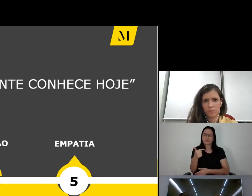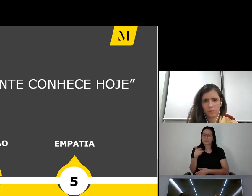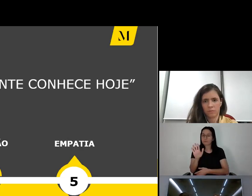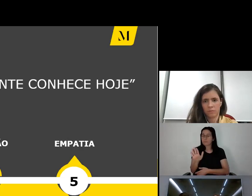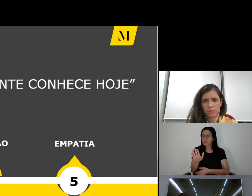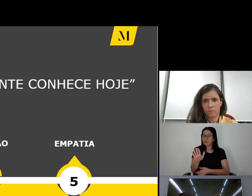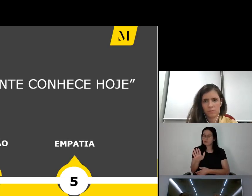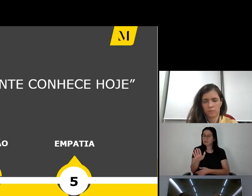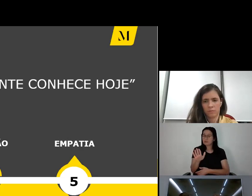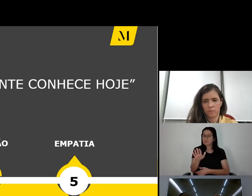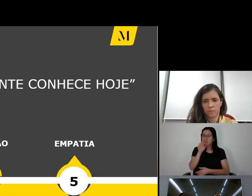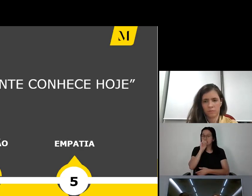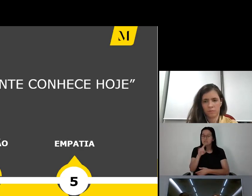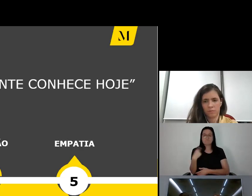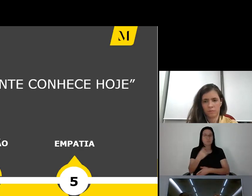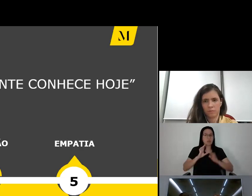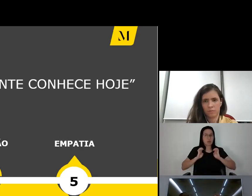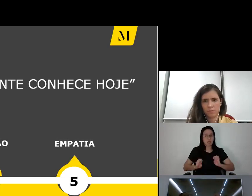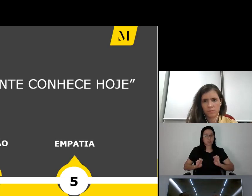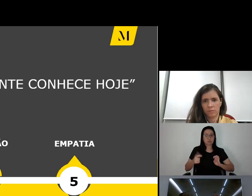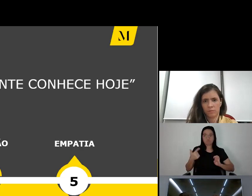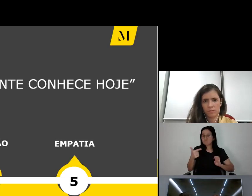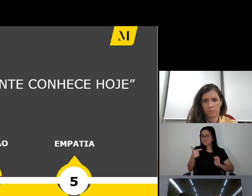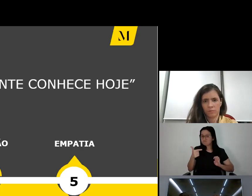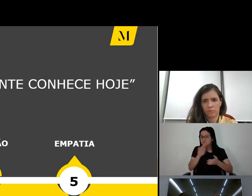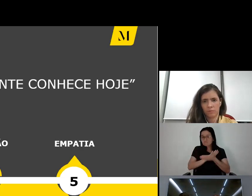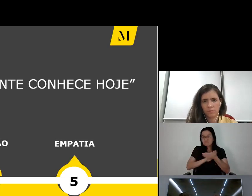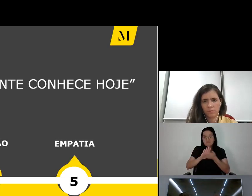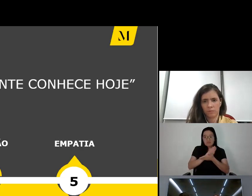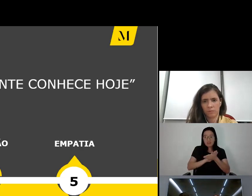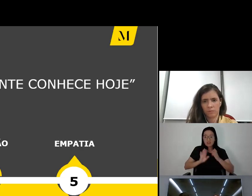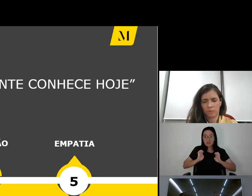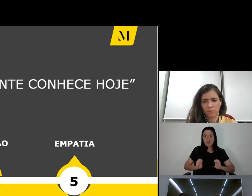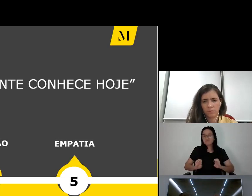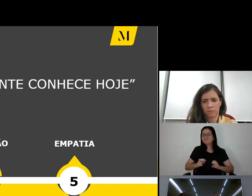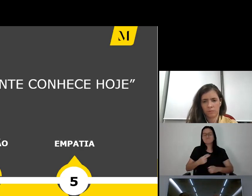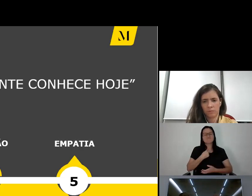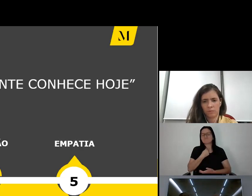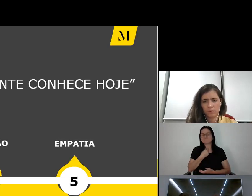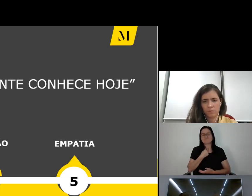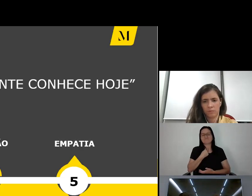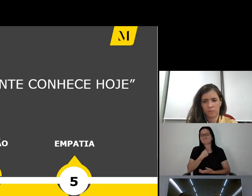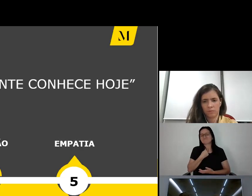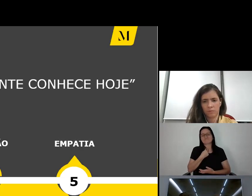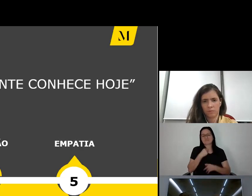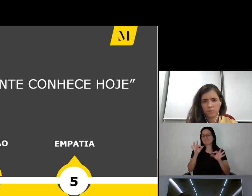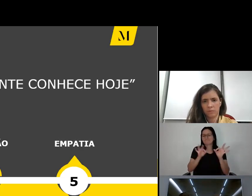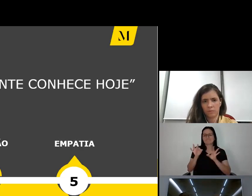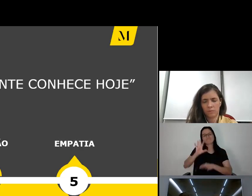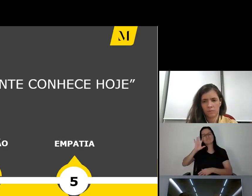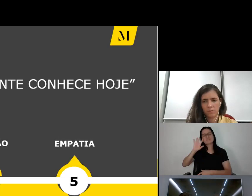se a gente não tem princípios éticos muito bem enraizados, a gente não consegue problematizar aquilo que precisa